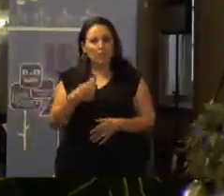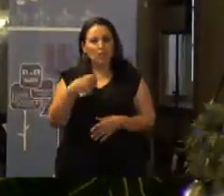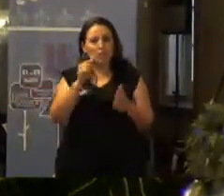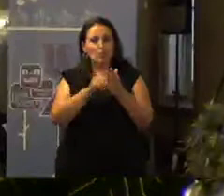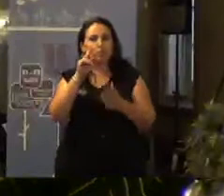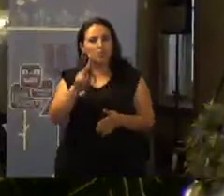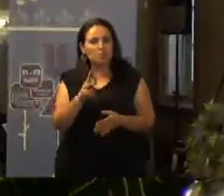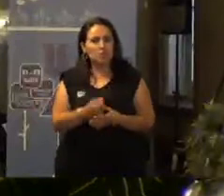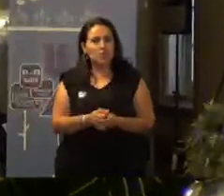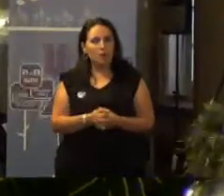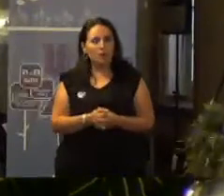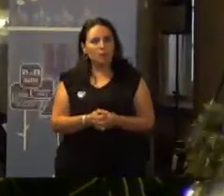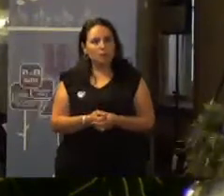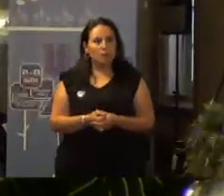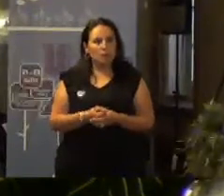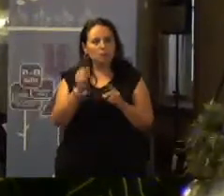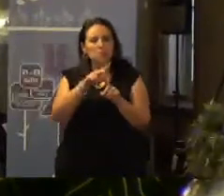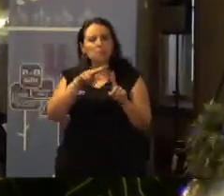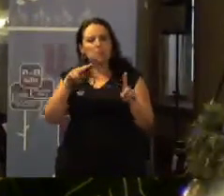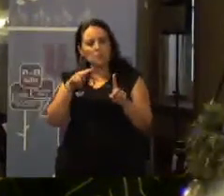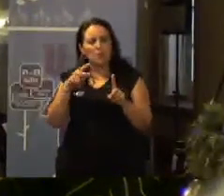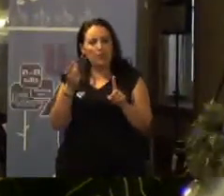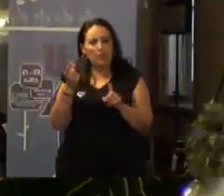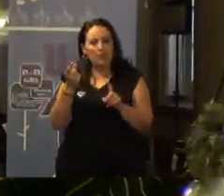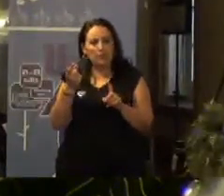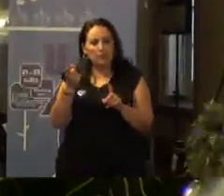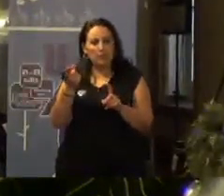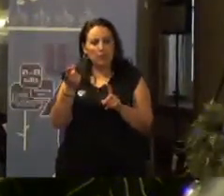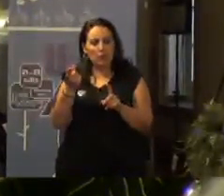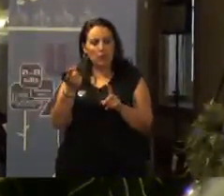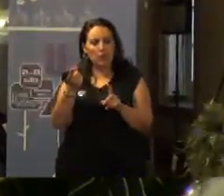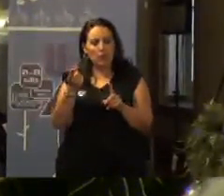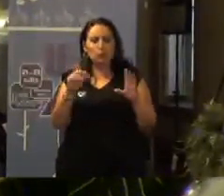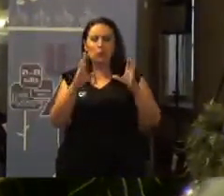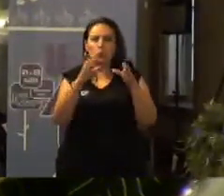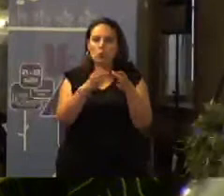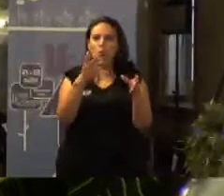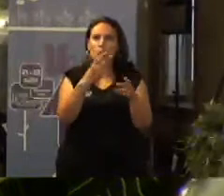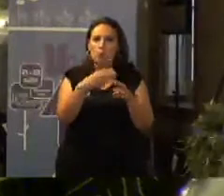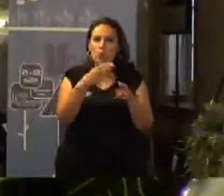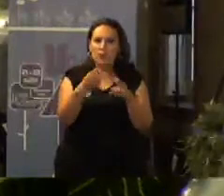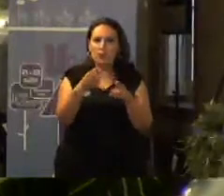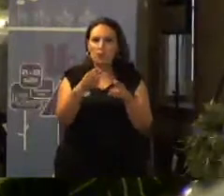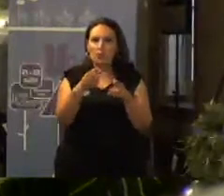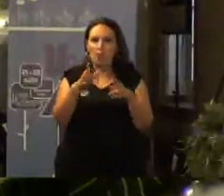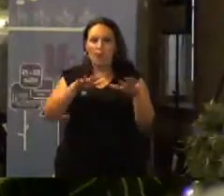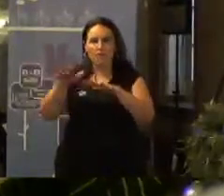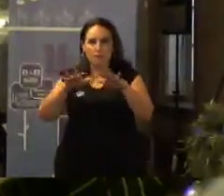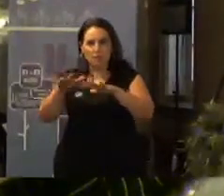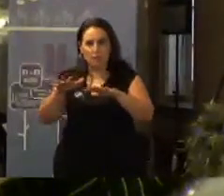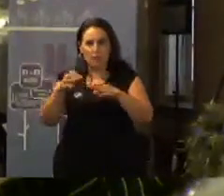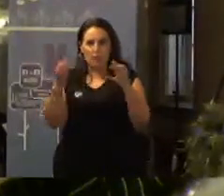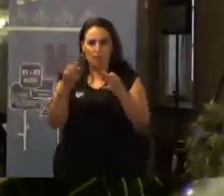perspectiva de que um partido revolucionário não abdica da sua participação nas